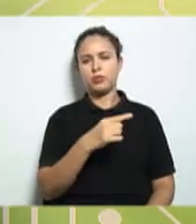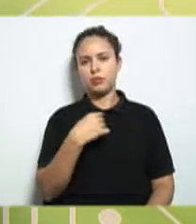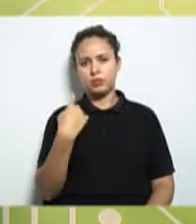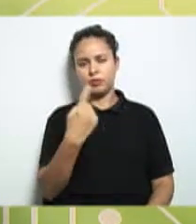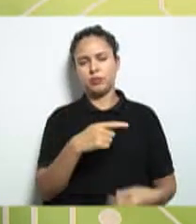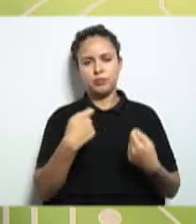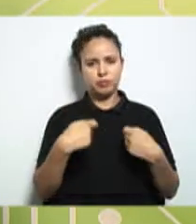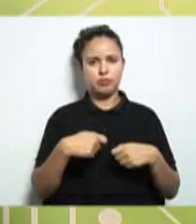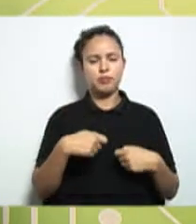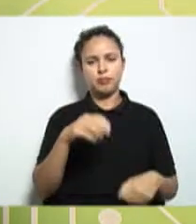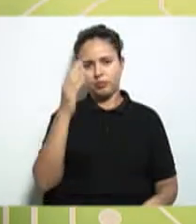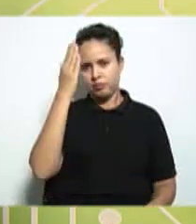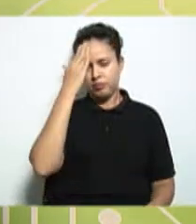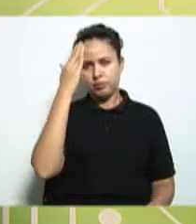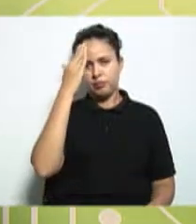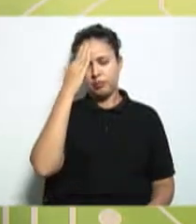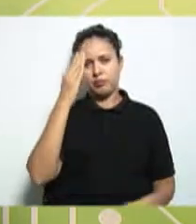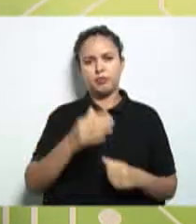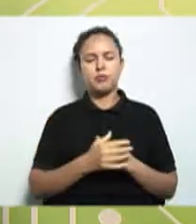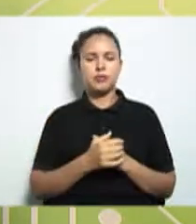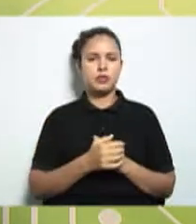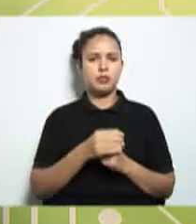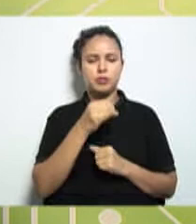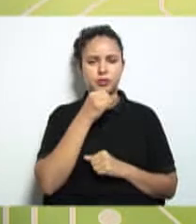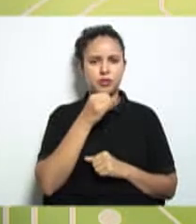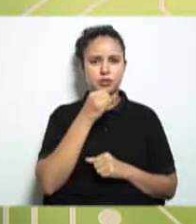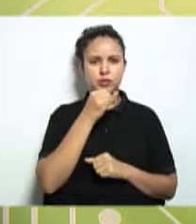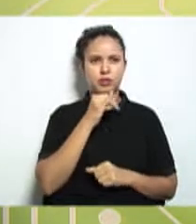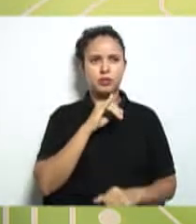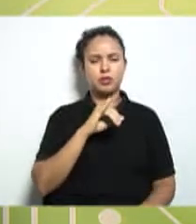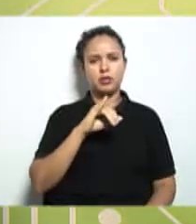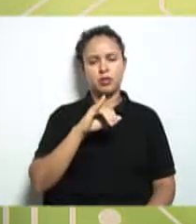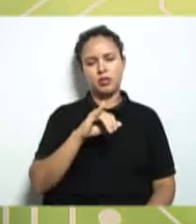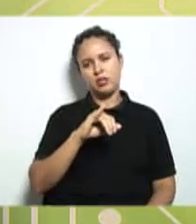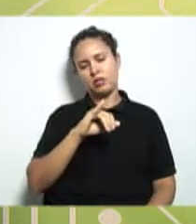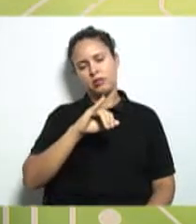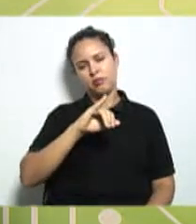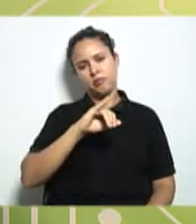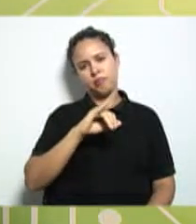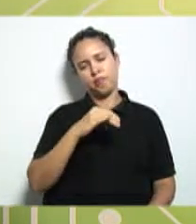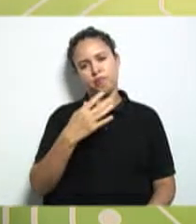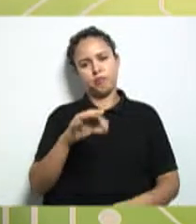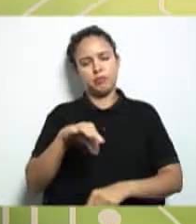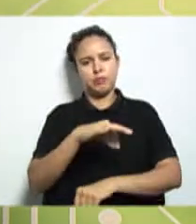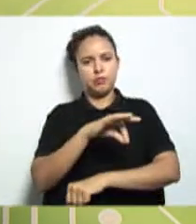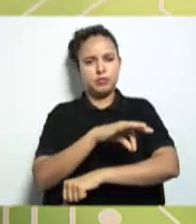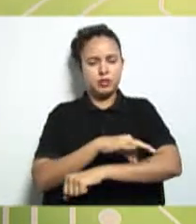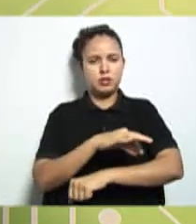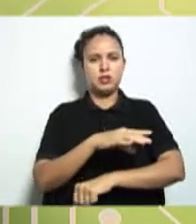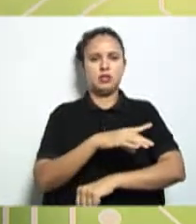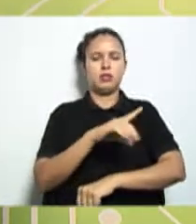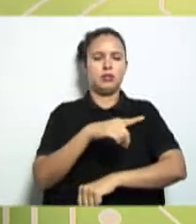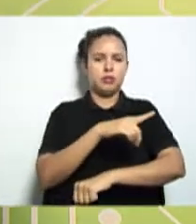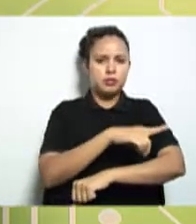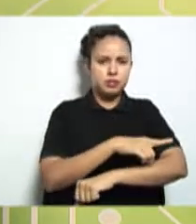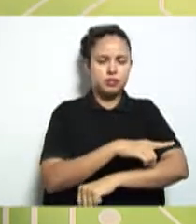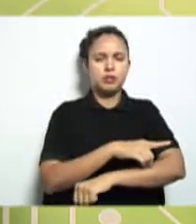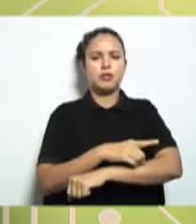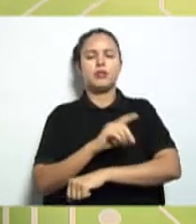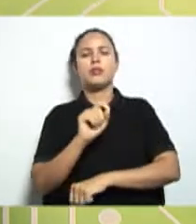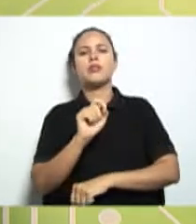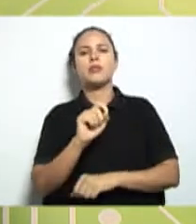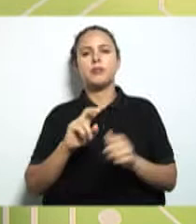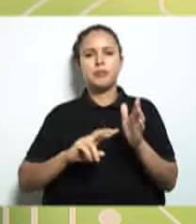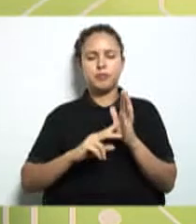precisa saber, né? O que é zika? O que é dengue, chikungunya, né? O que é tudo isso?